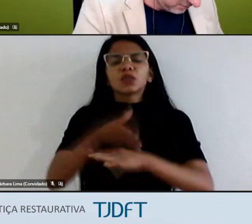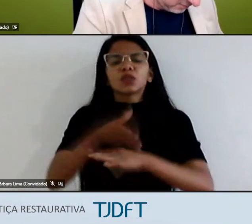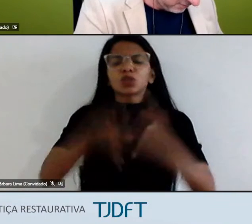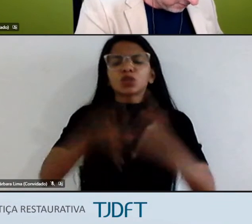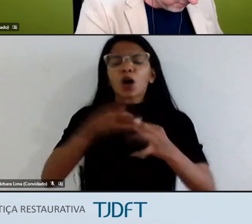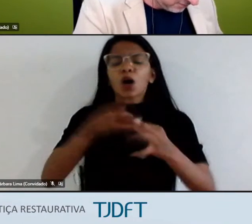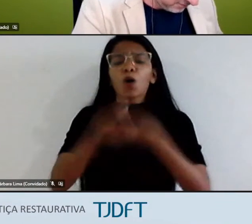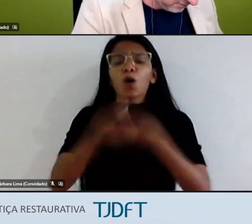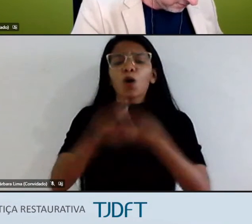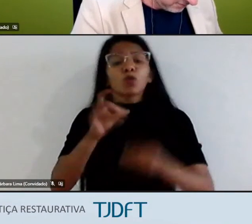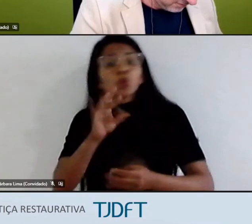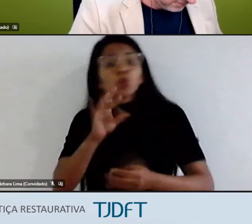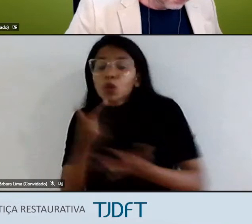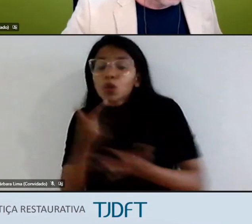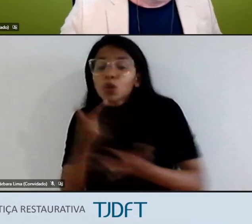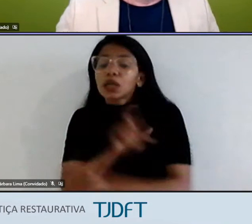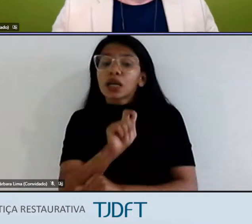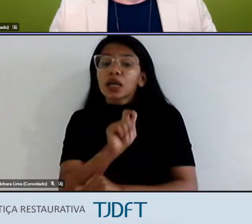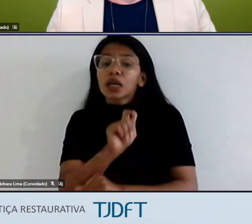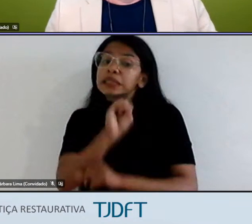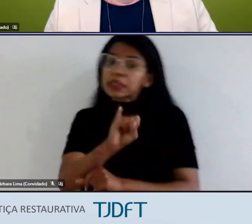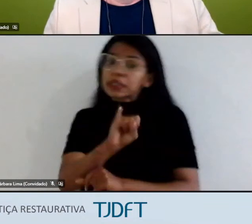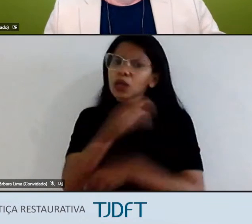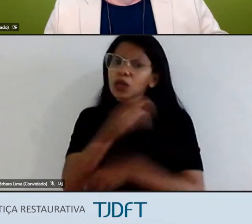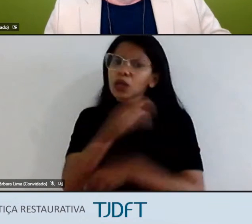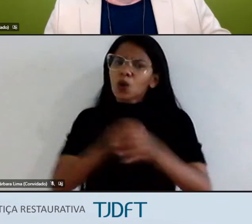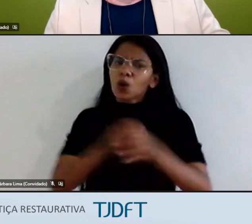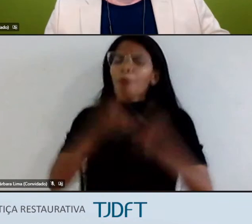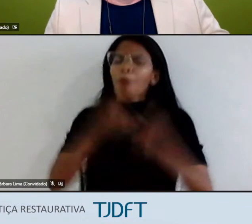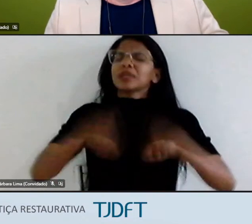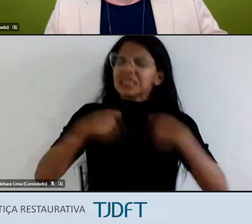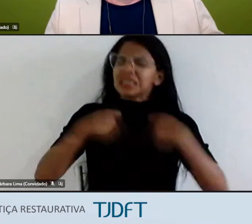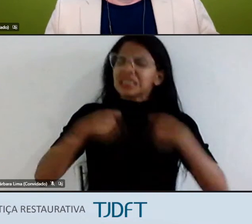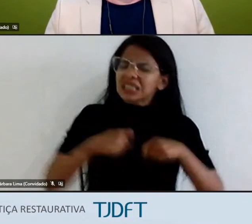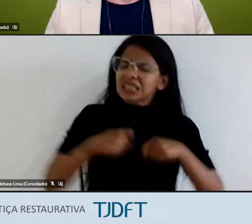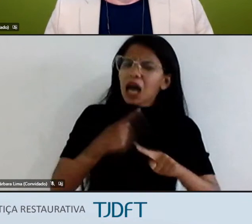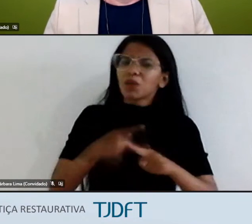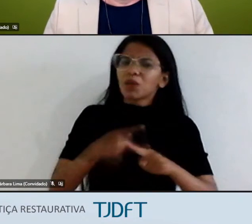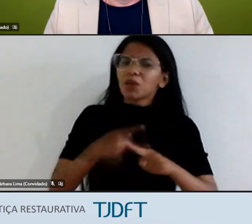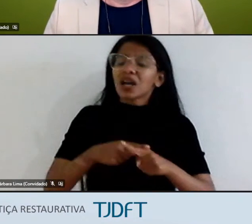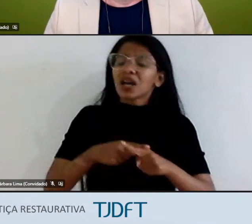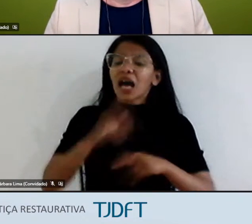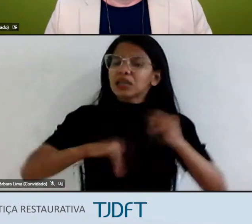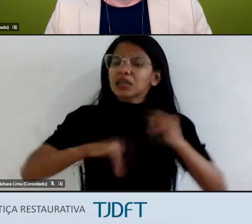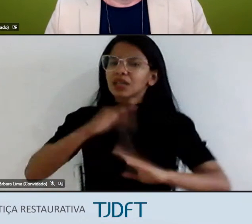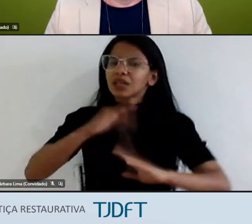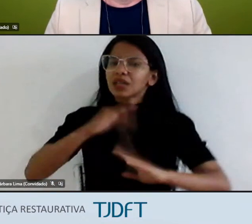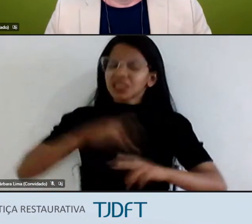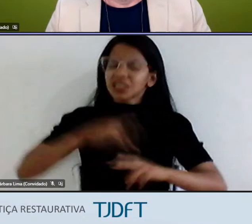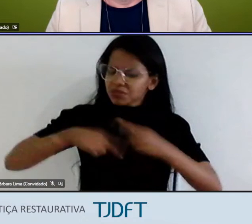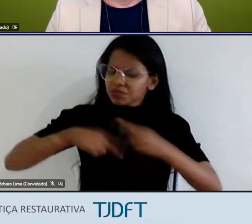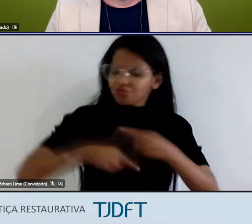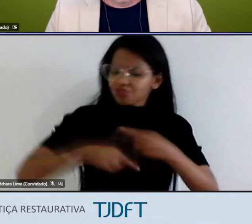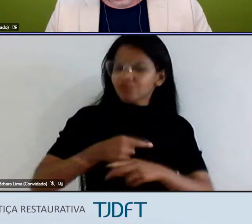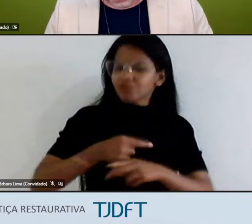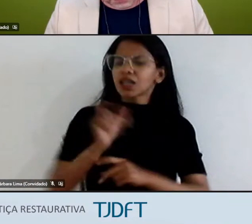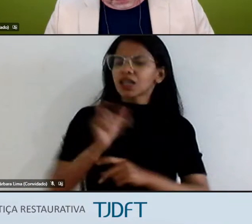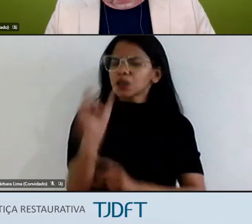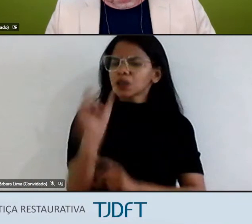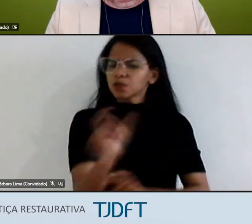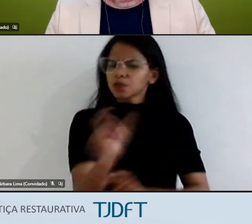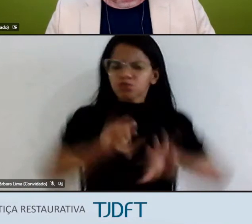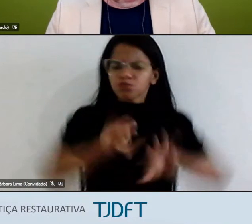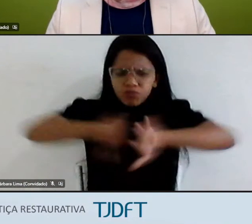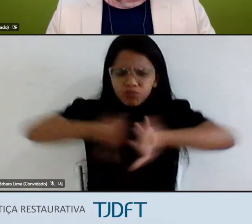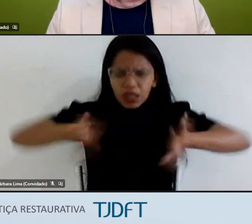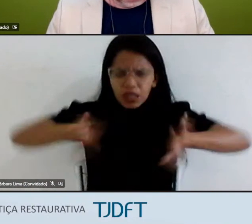quando for indispensável. E as práticas restaurativas, além de individualizar os conflitos e tratá-los de